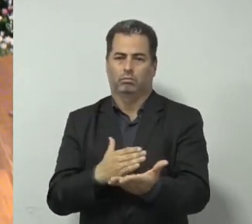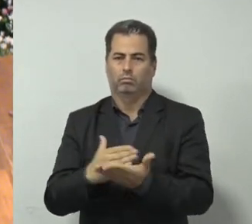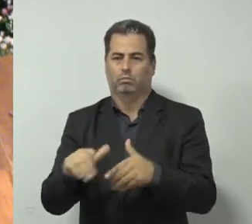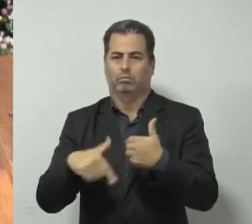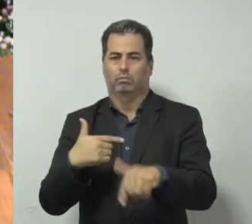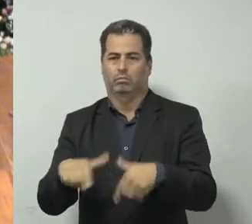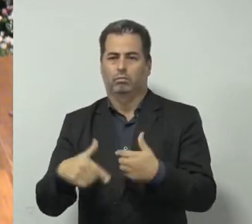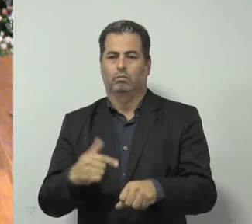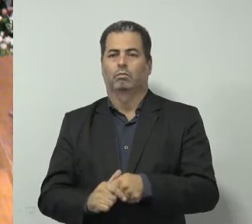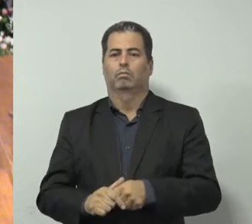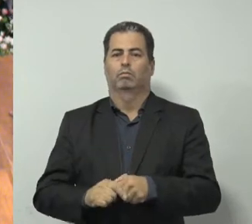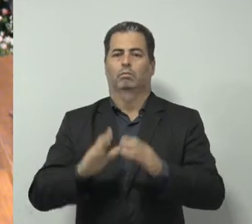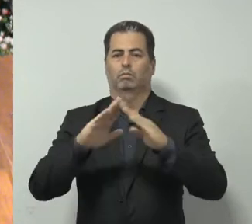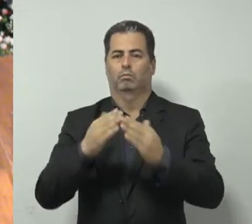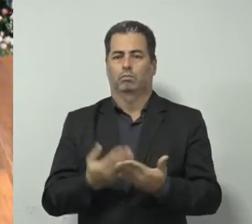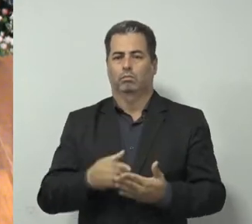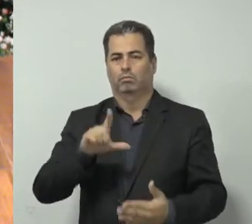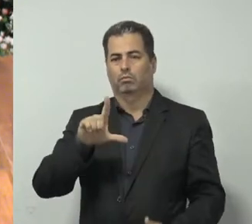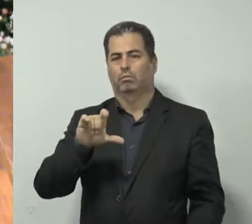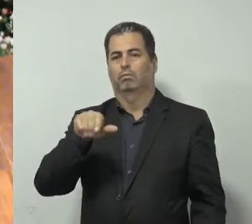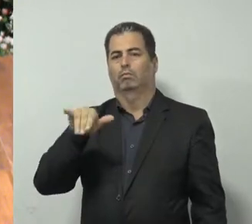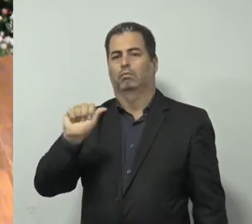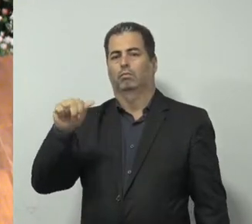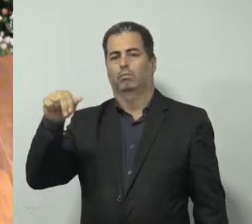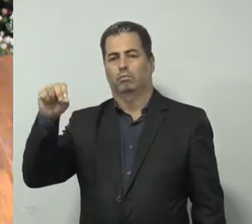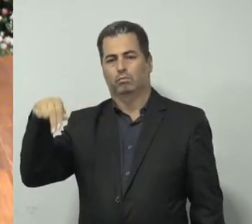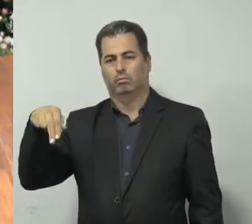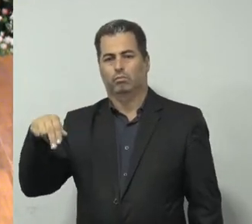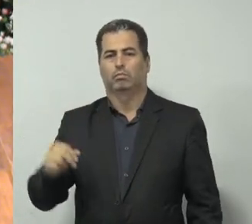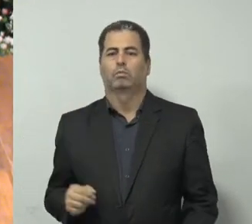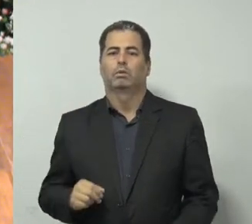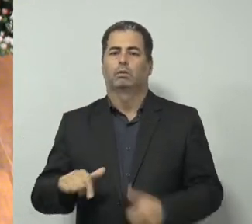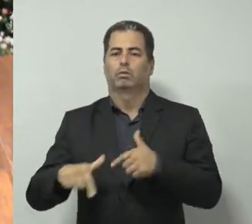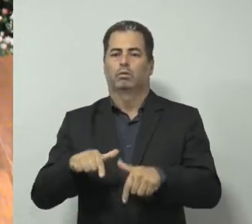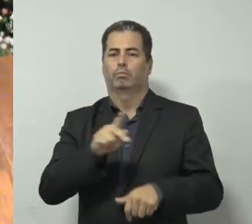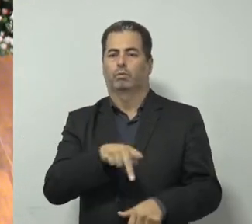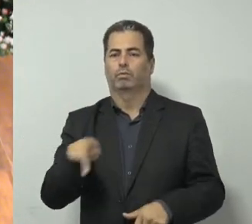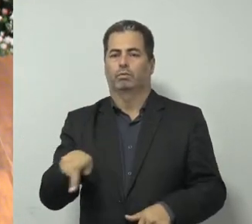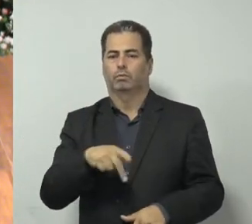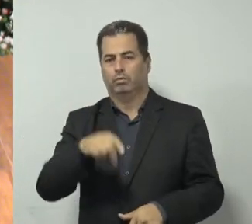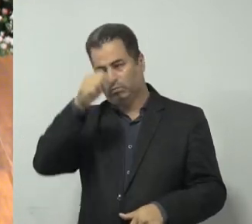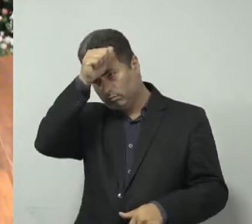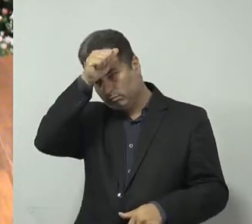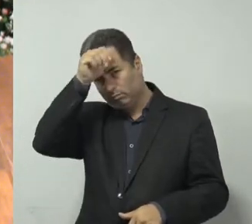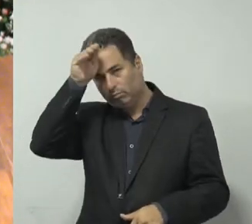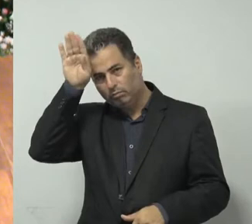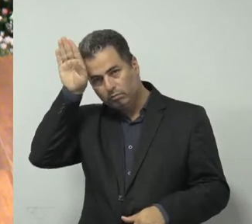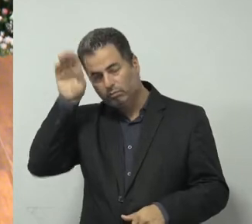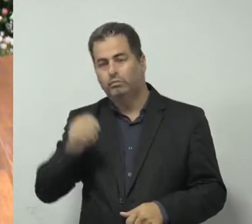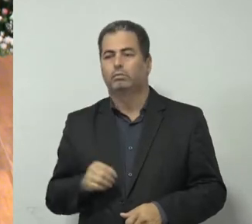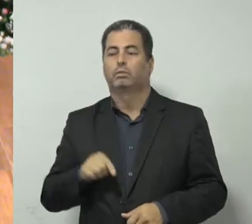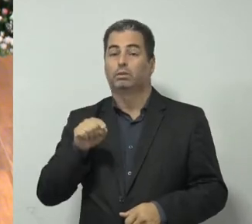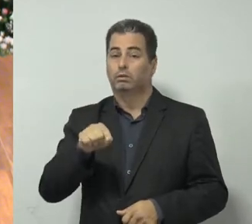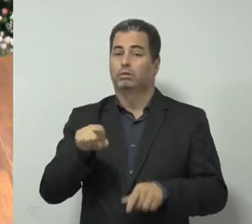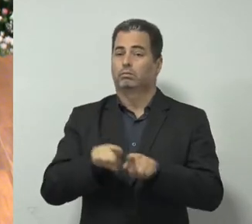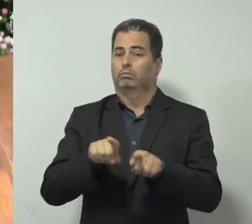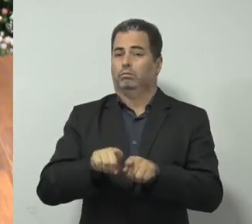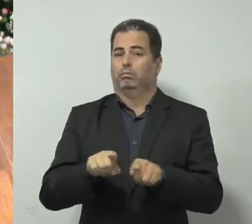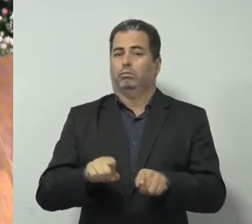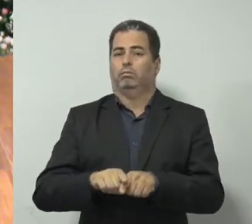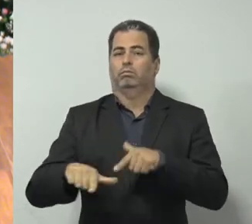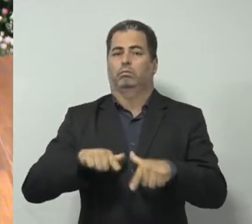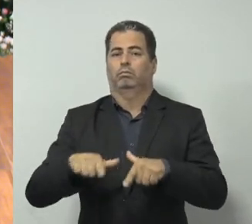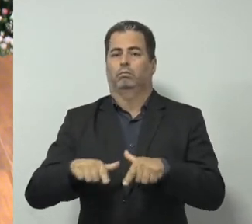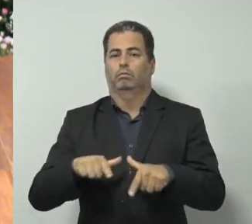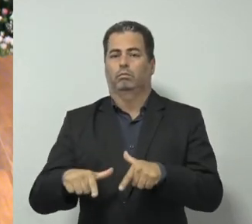Escola Municipal Lions Anhanguera como professora alfabetizadora. Nesta mesma escola, exerce a função de gestora,